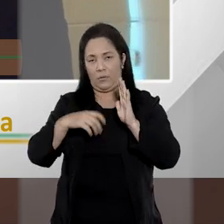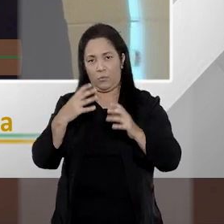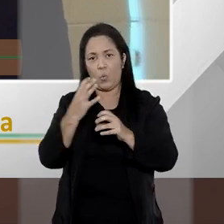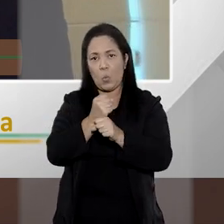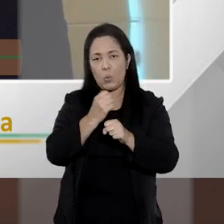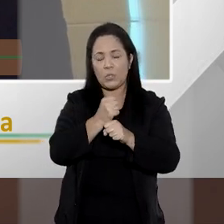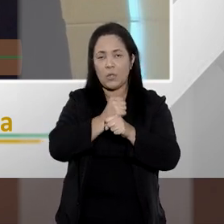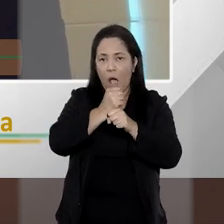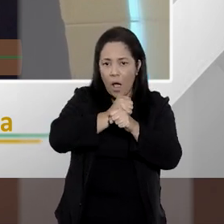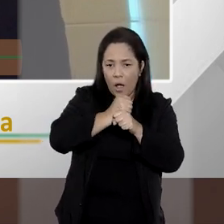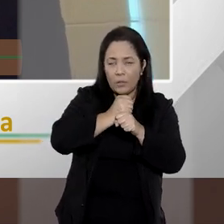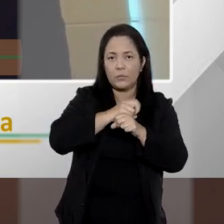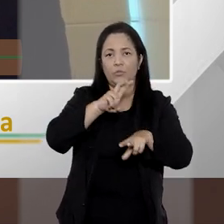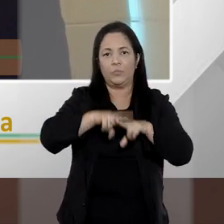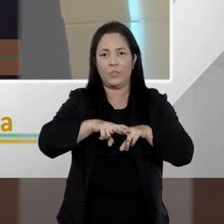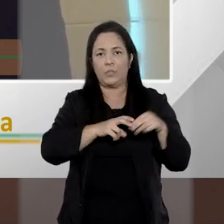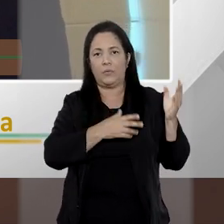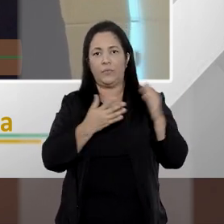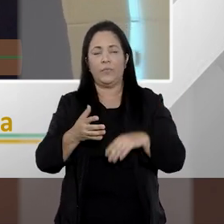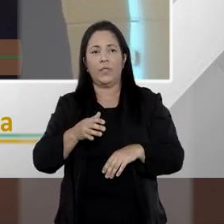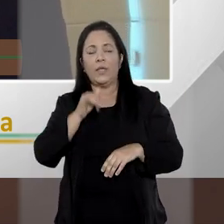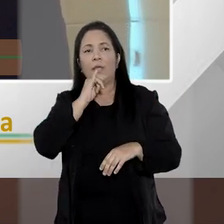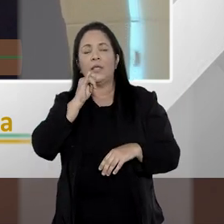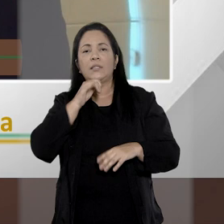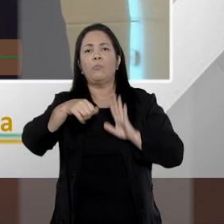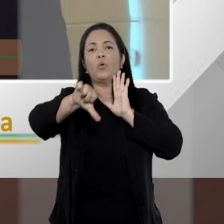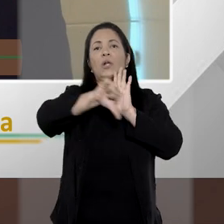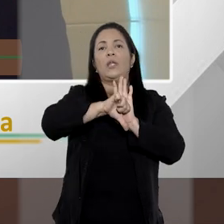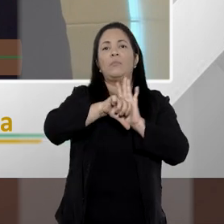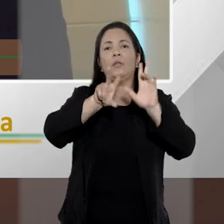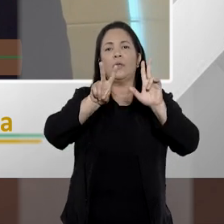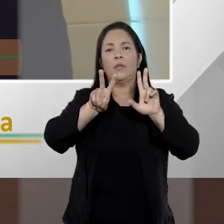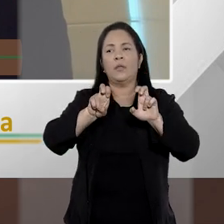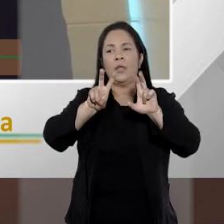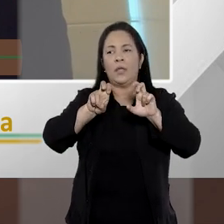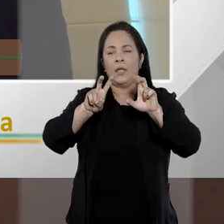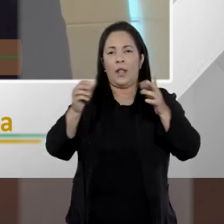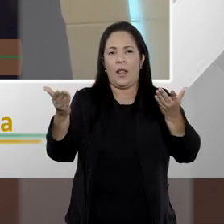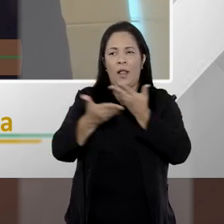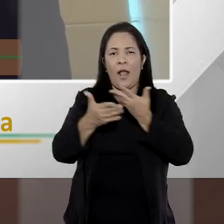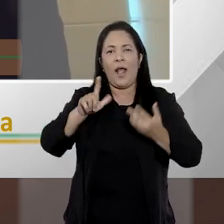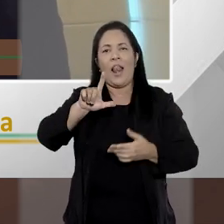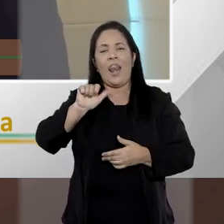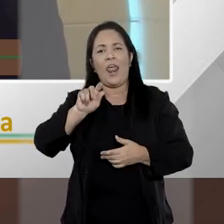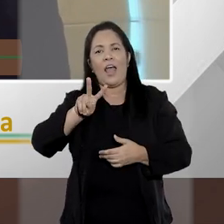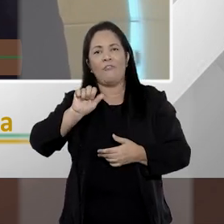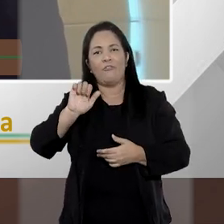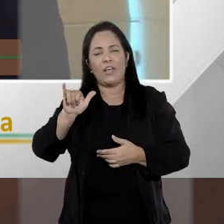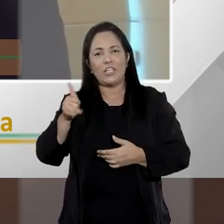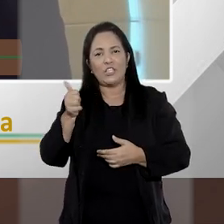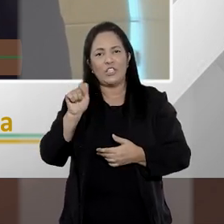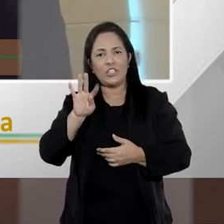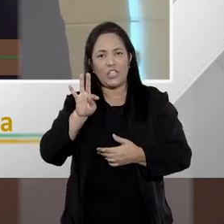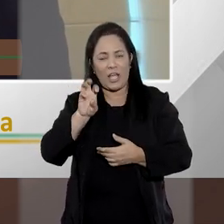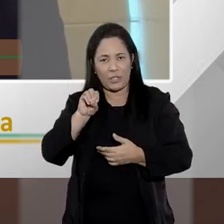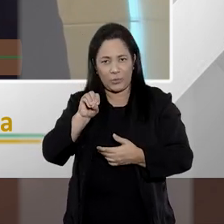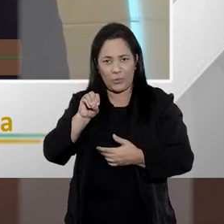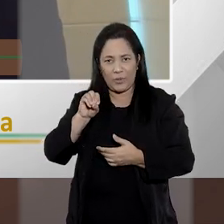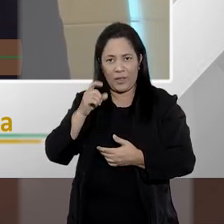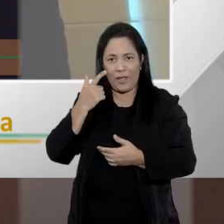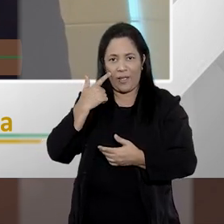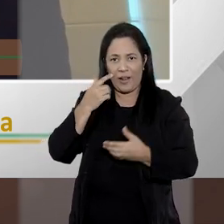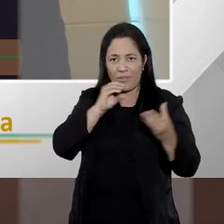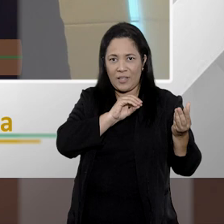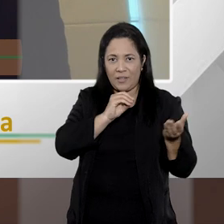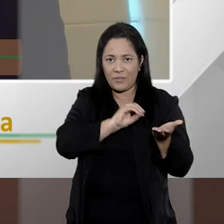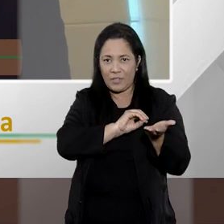de questão em discussão em operações como o Lava Jato, em que os indivíduos faziam as resenhas,